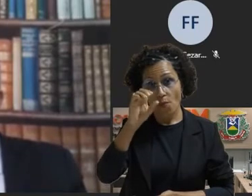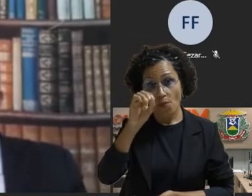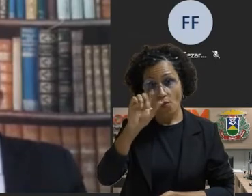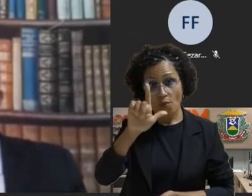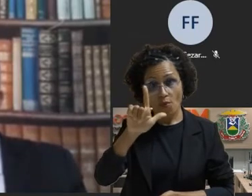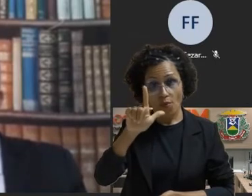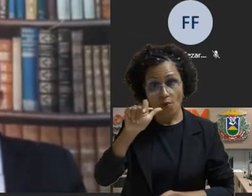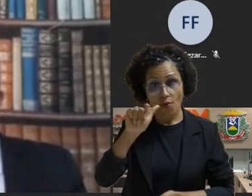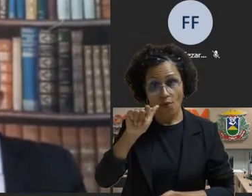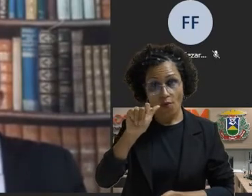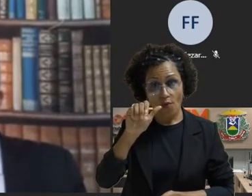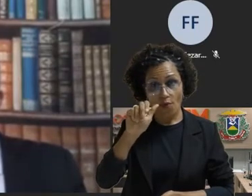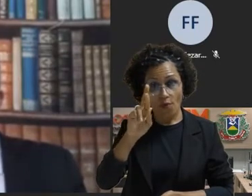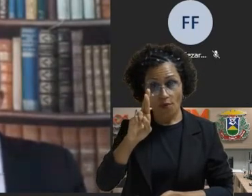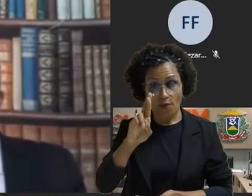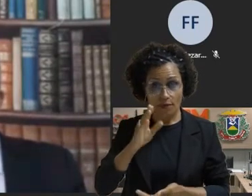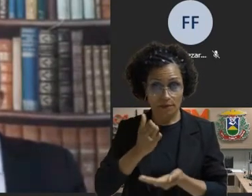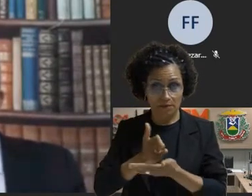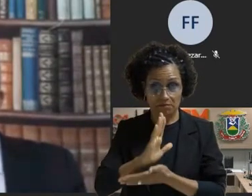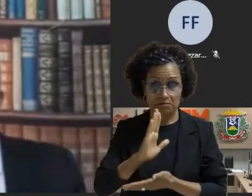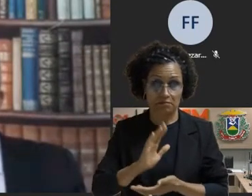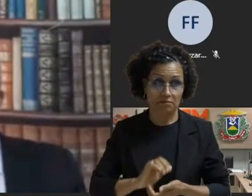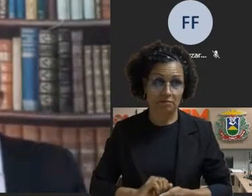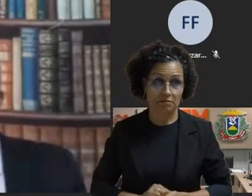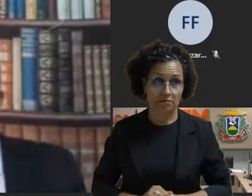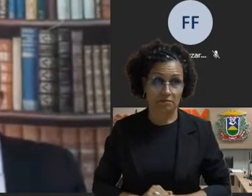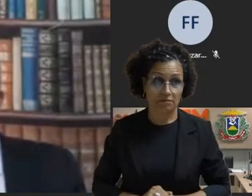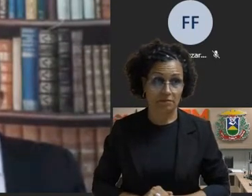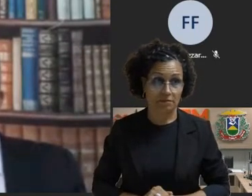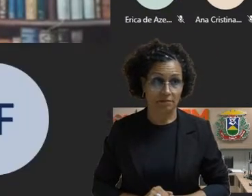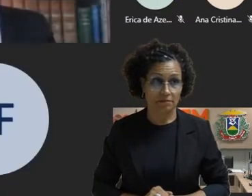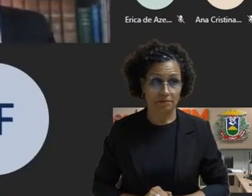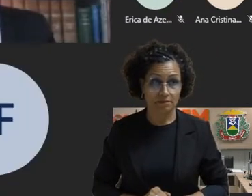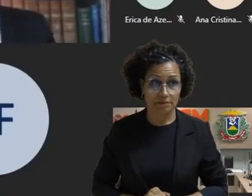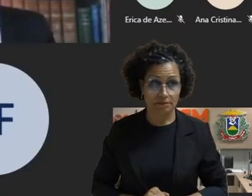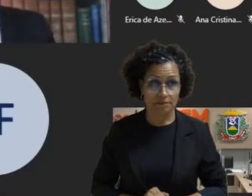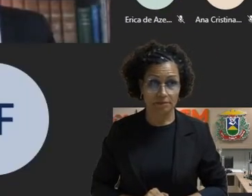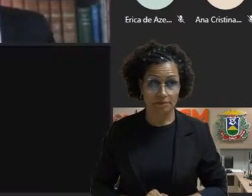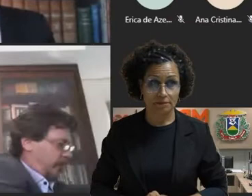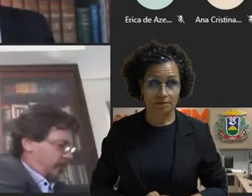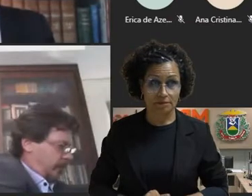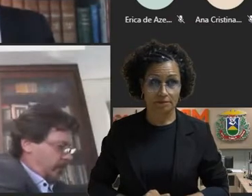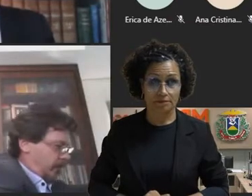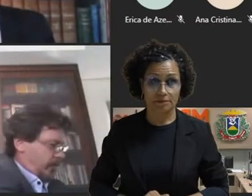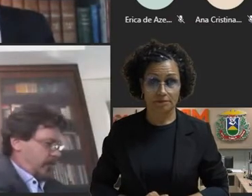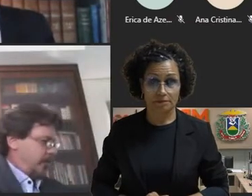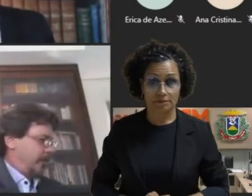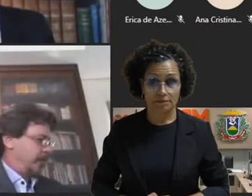indicar o envio para um promotor substituto. Exato.